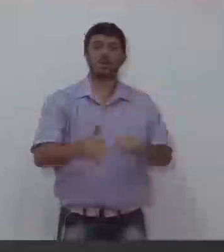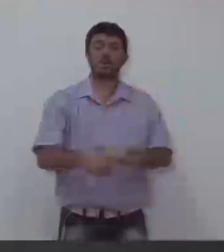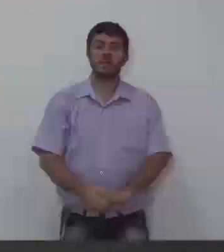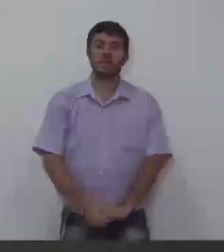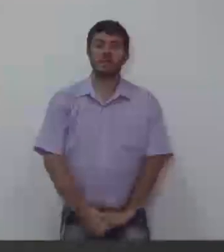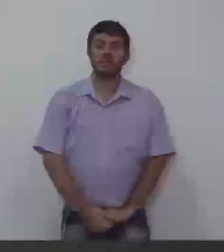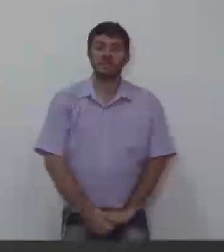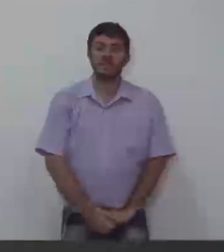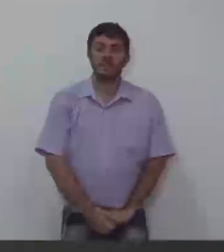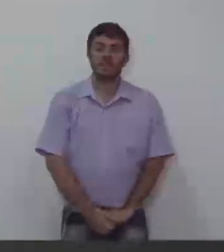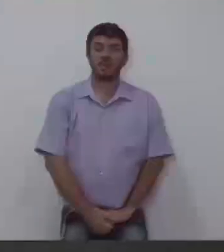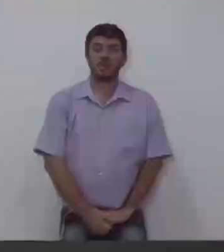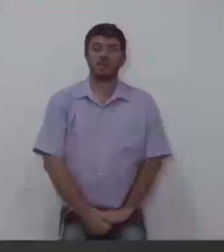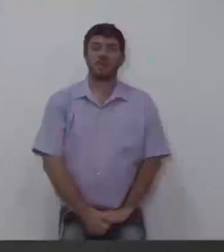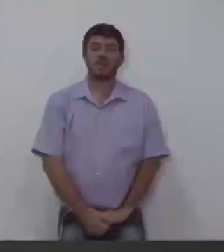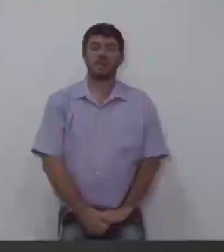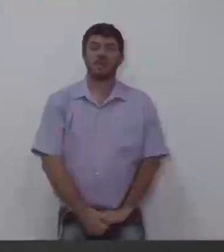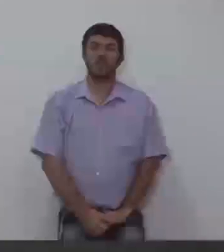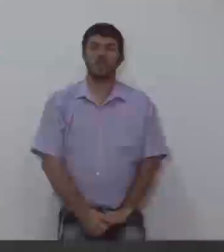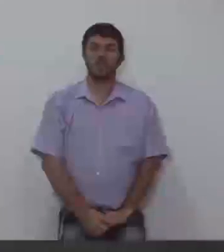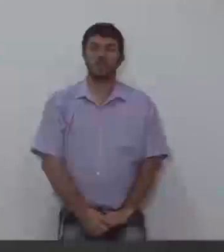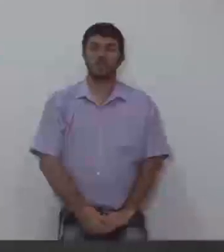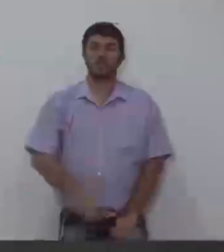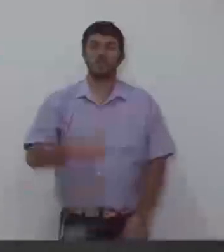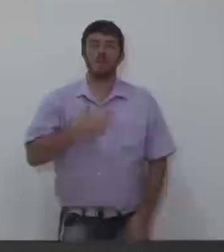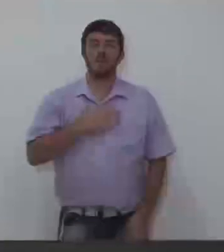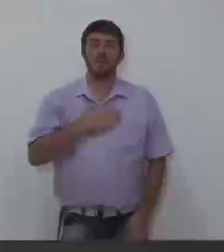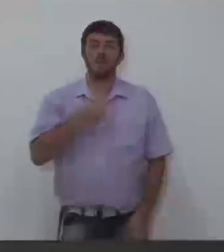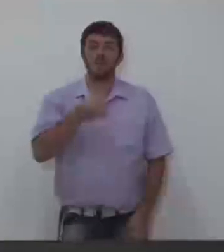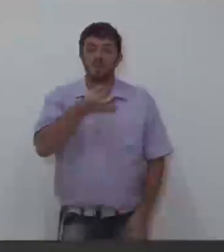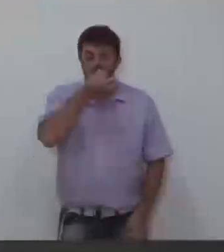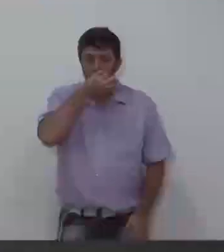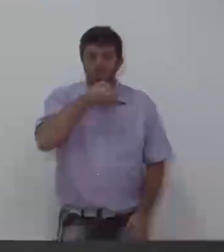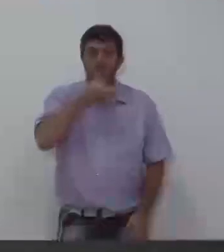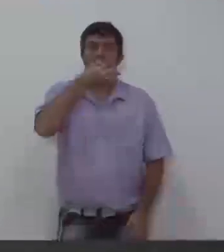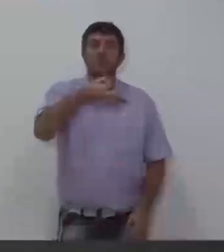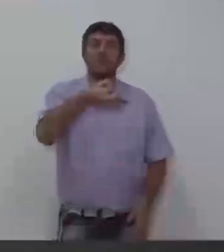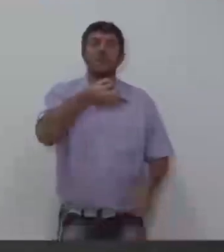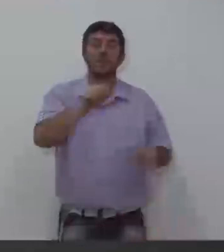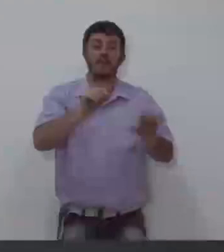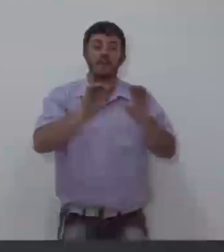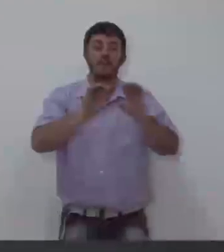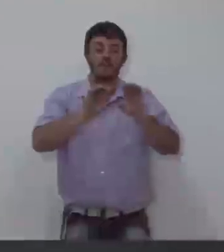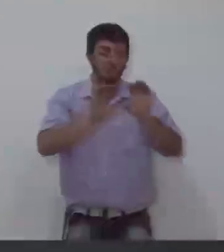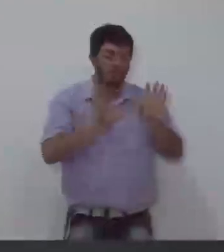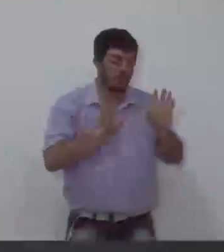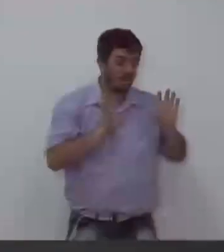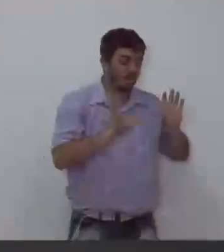isso, porque eu não posso falar, citar o meu nome e citar a comissão, mas infelizmente nesse momento eu não posso falar.